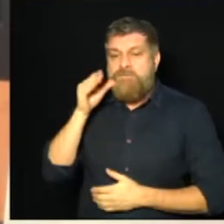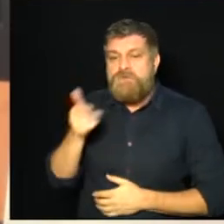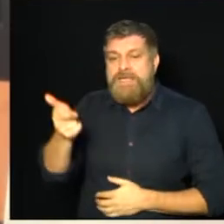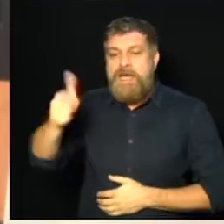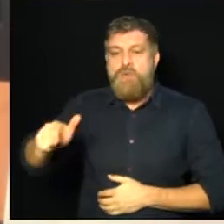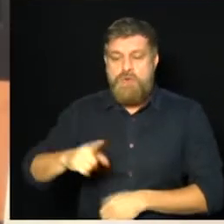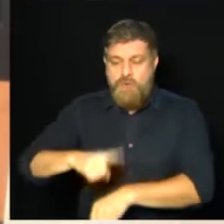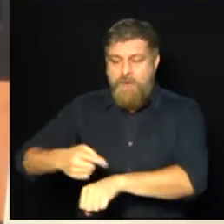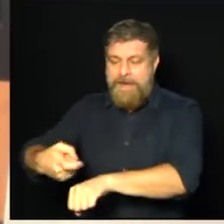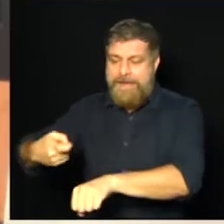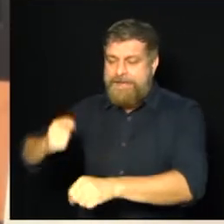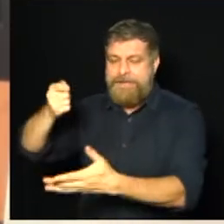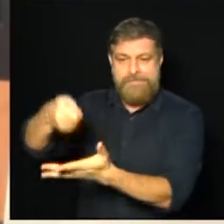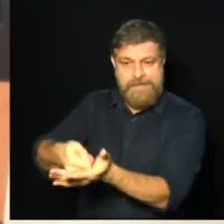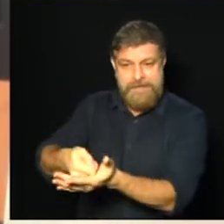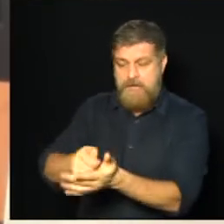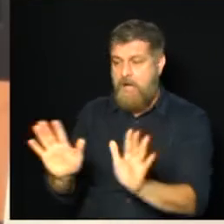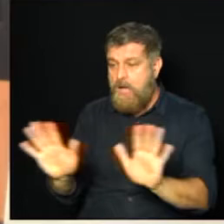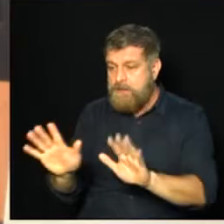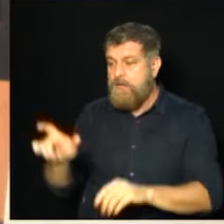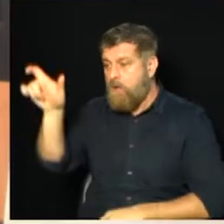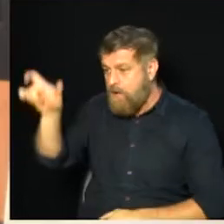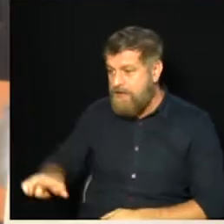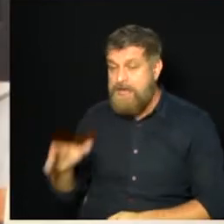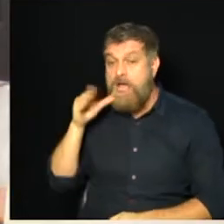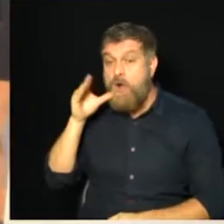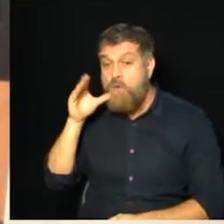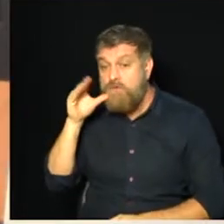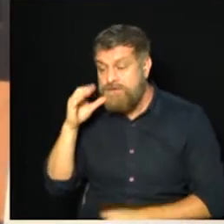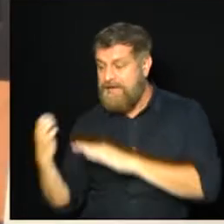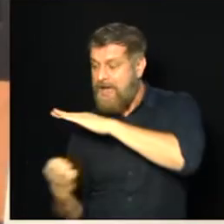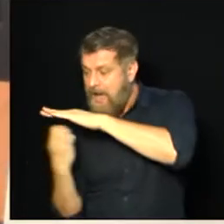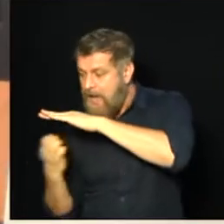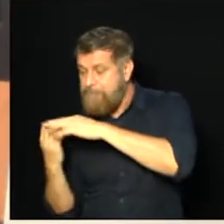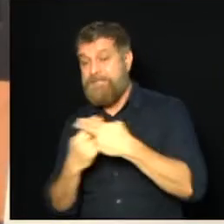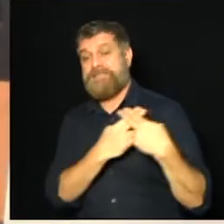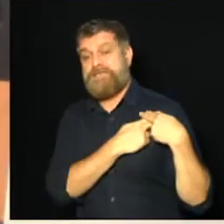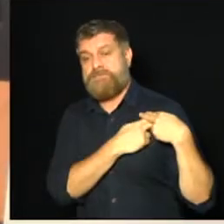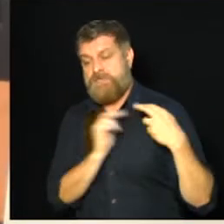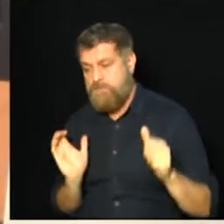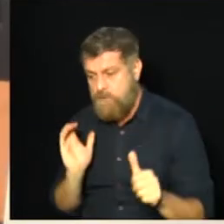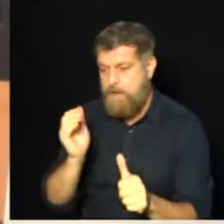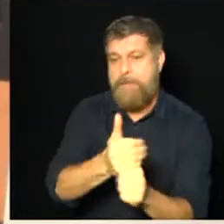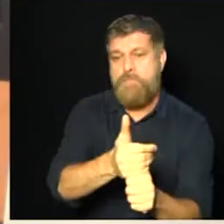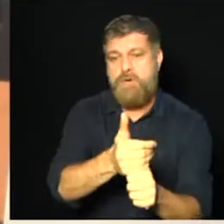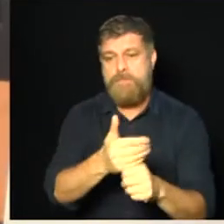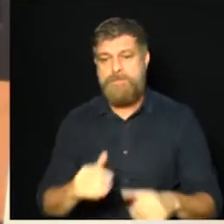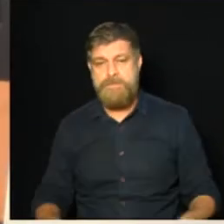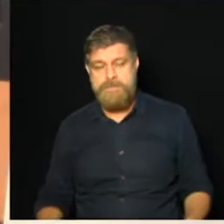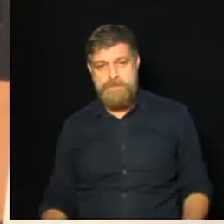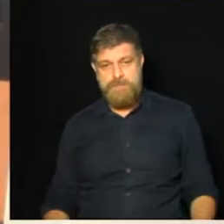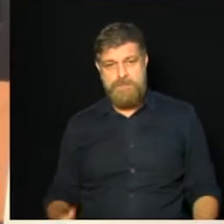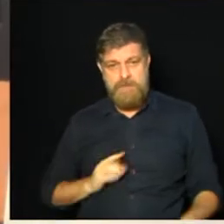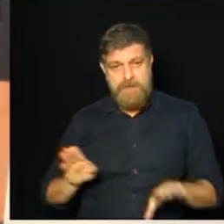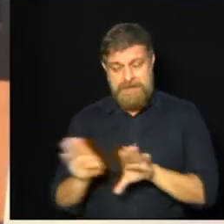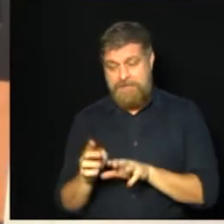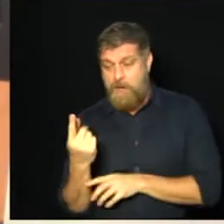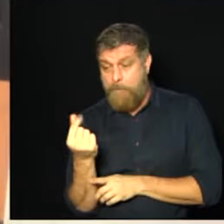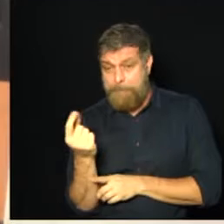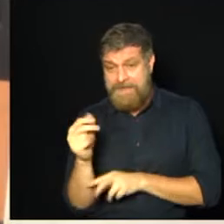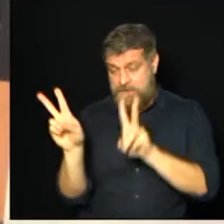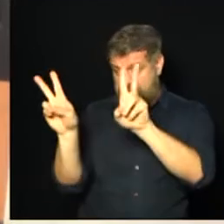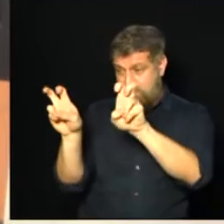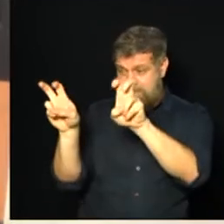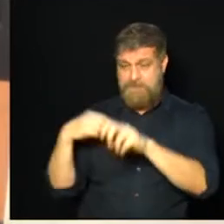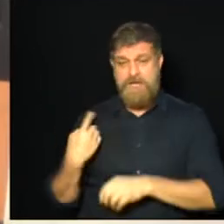hora extra, né? Ele tem aquele custo, o problema, a alha, o risco é da empresa. Com relação aos valores,